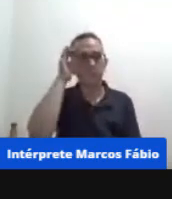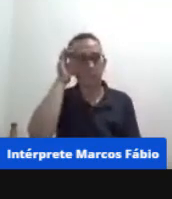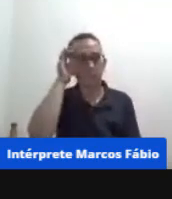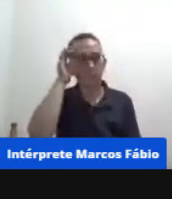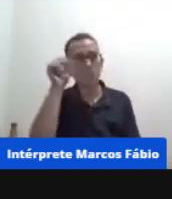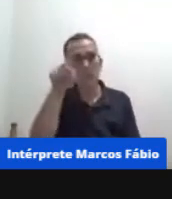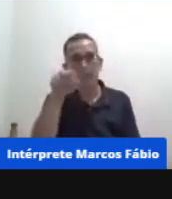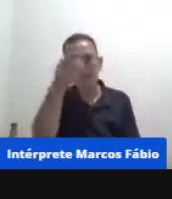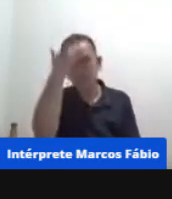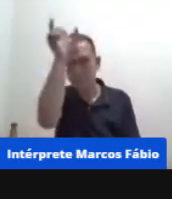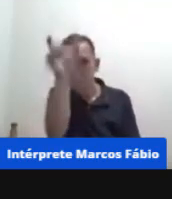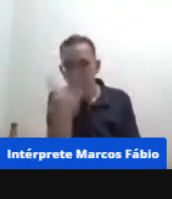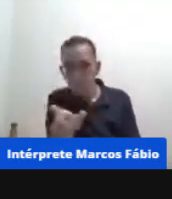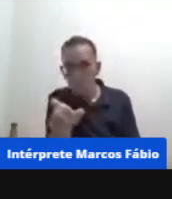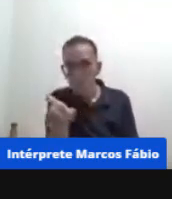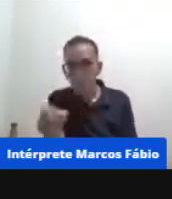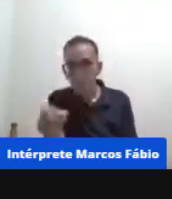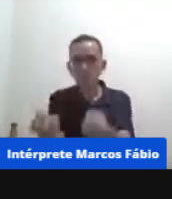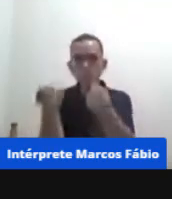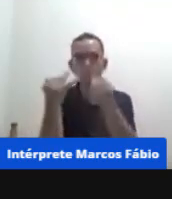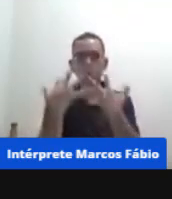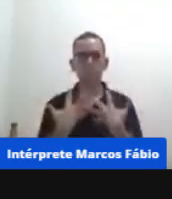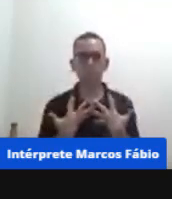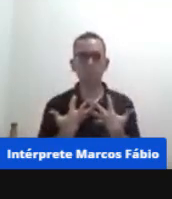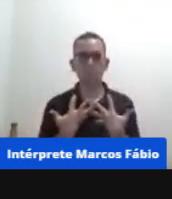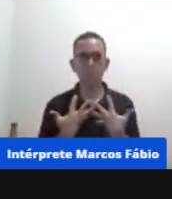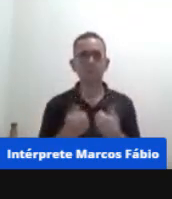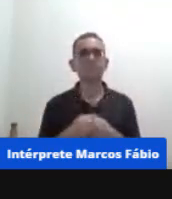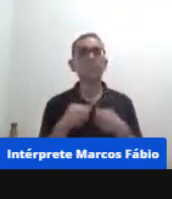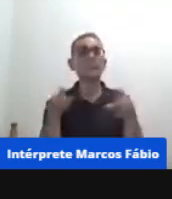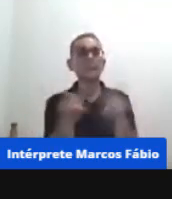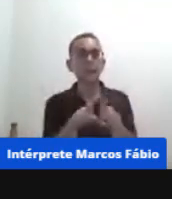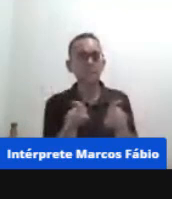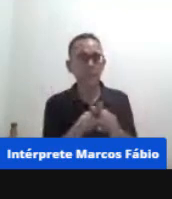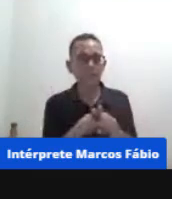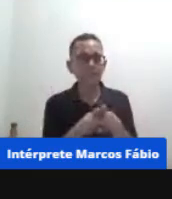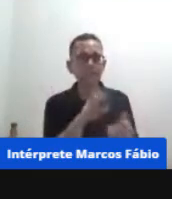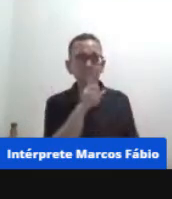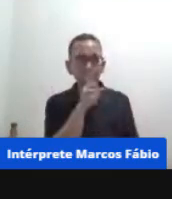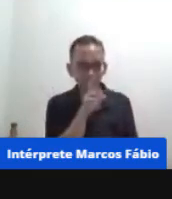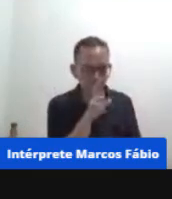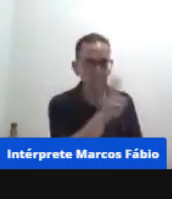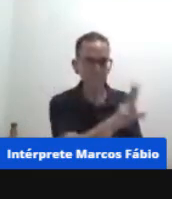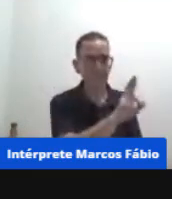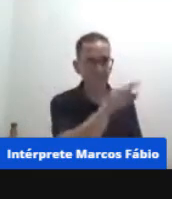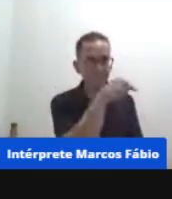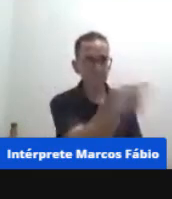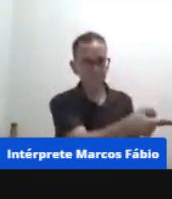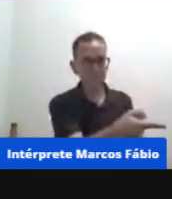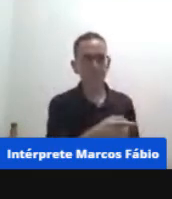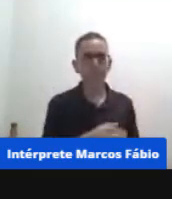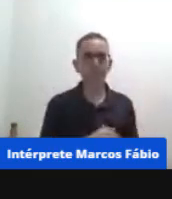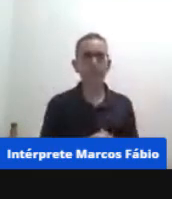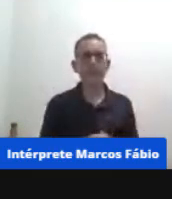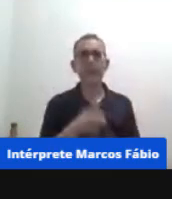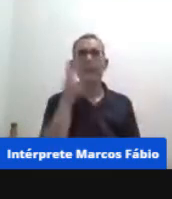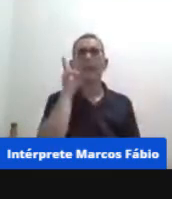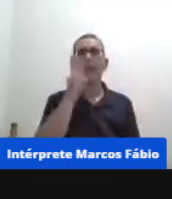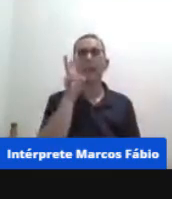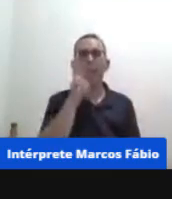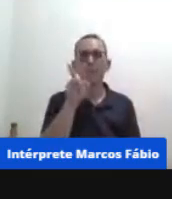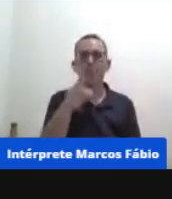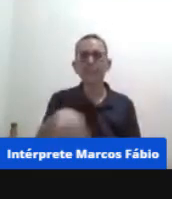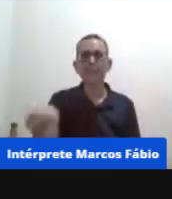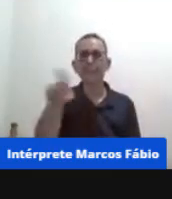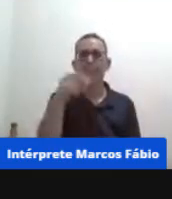esse personagem quis me dizer, e aí sim formular uma resposta. Lembra que a gente falou que essas